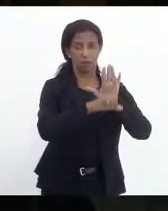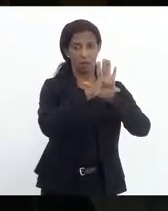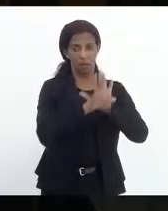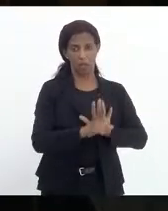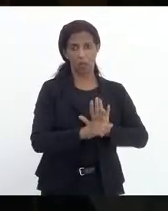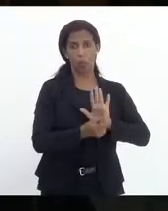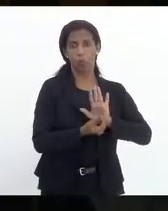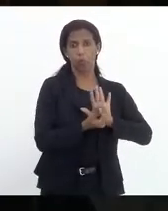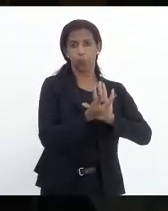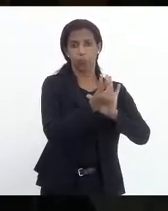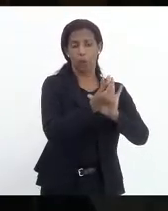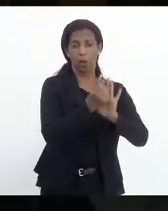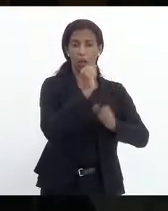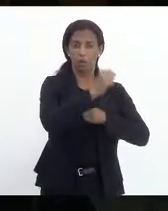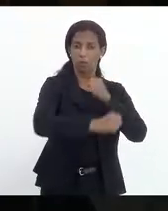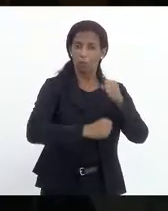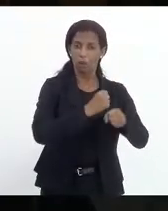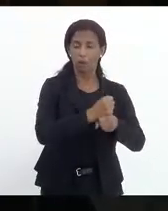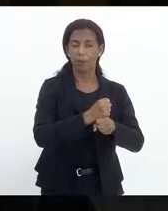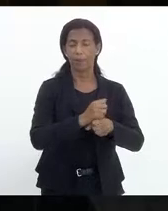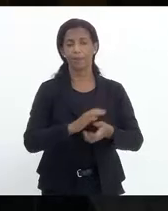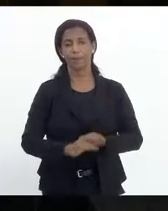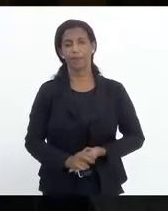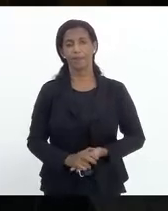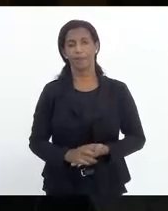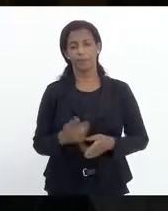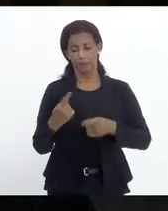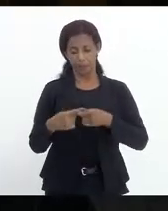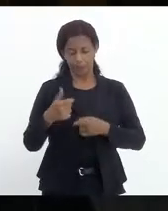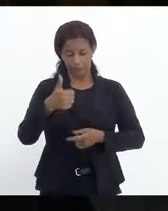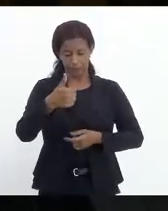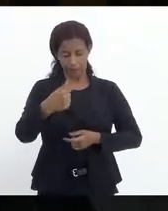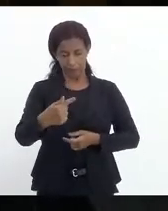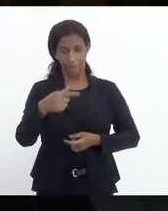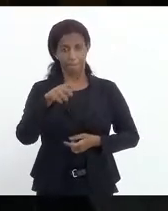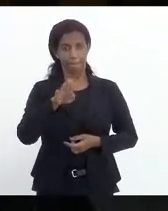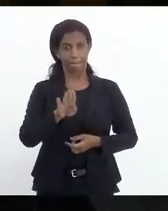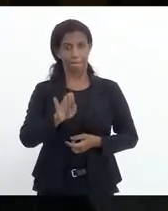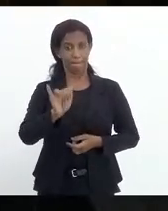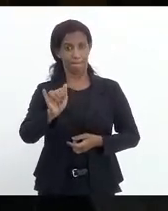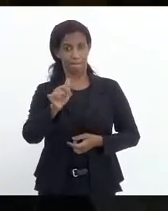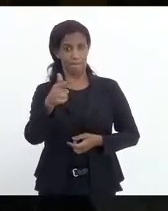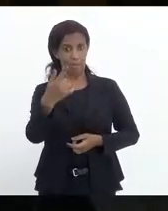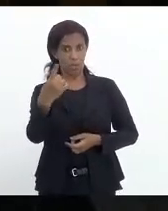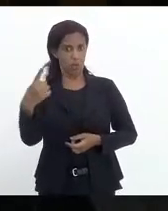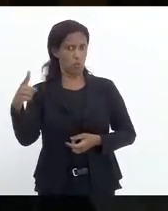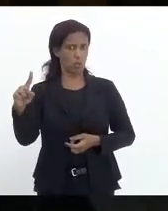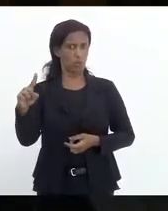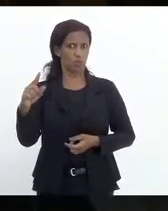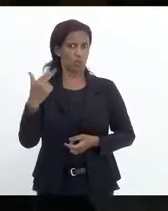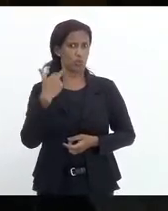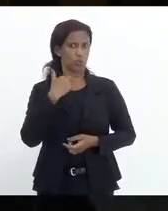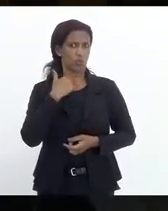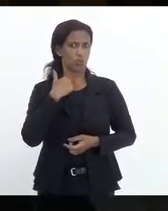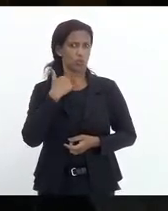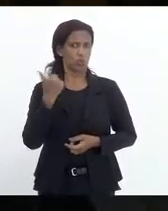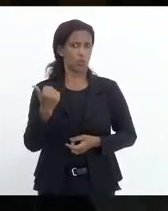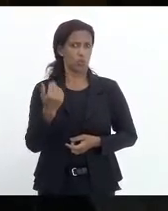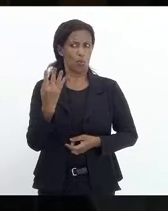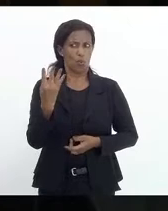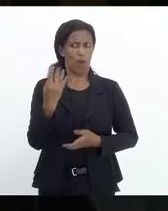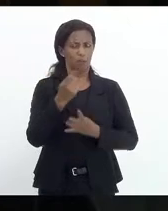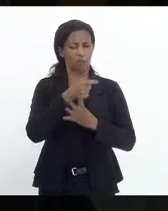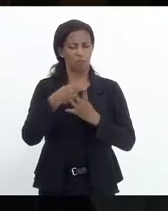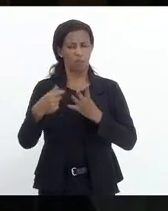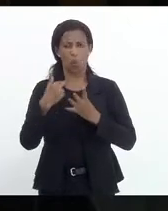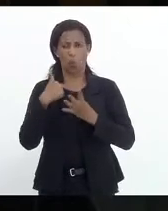leis orçamentárias anuais Por que 17 bilhões não vai ser exaurir Nesses últimos quatro